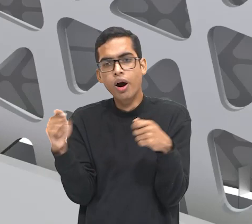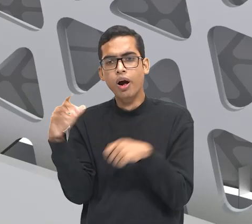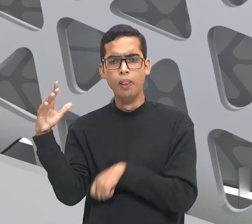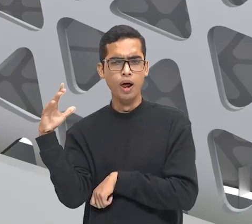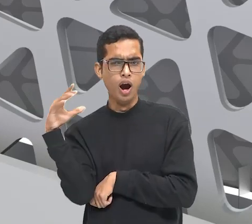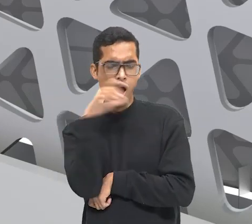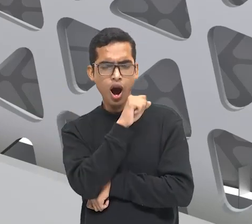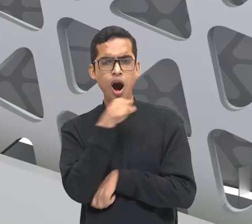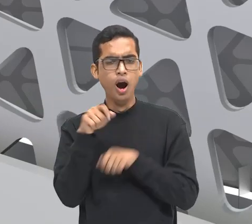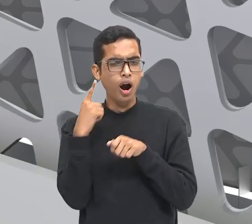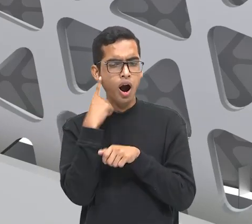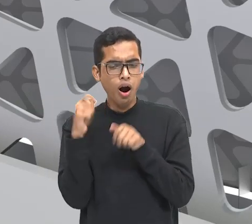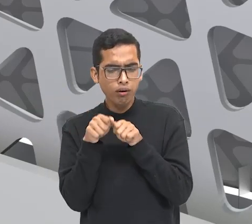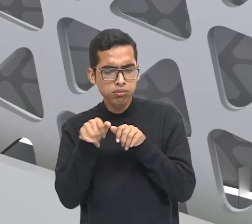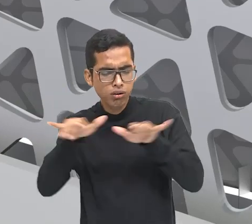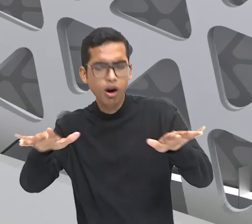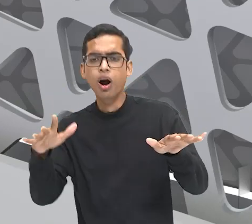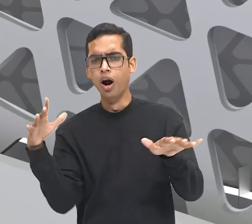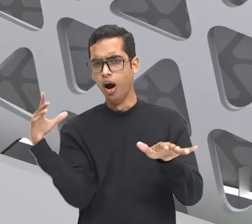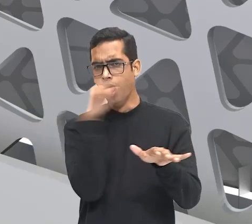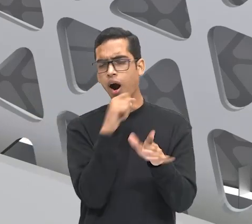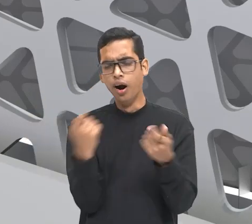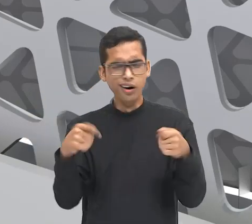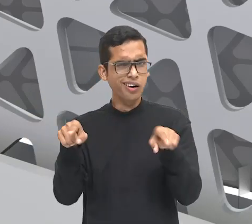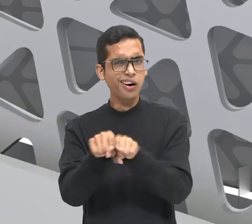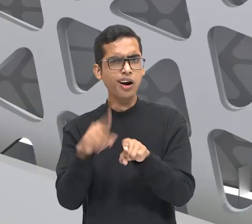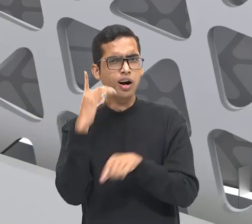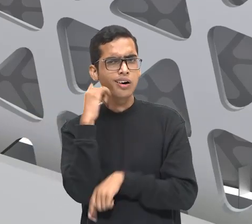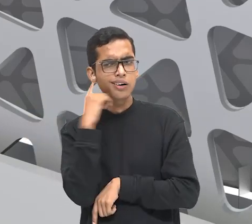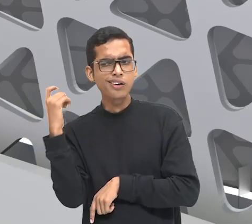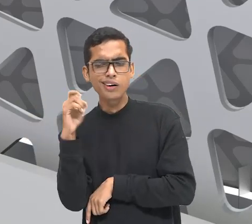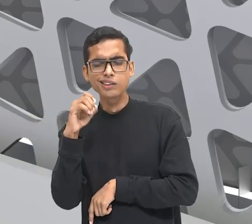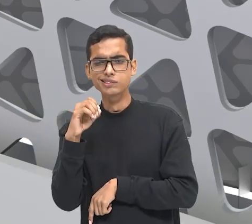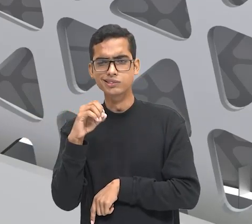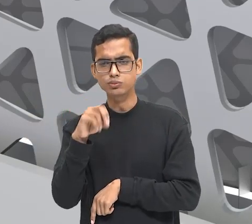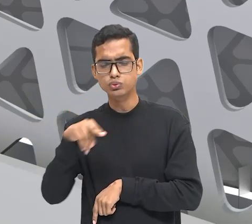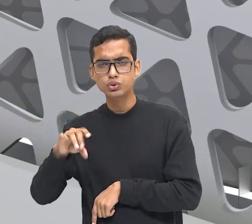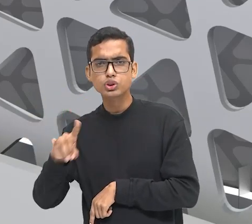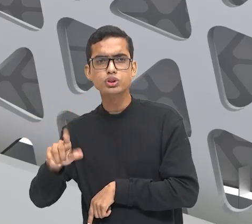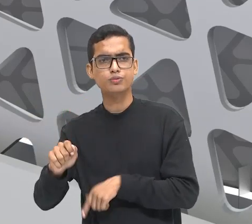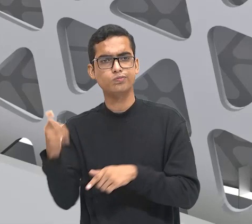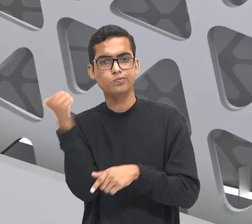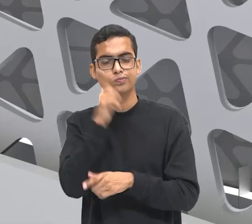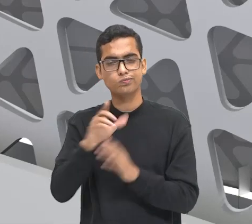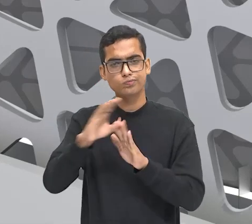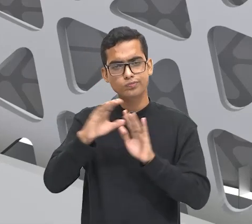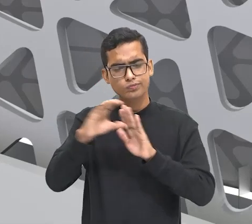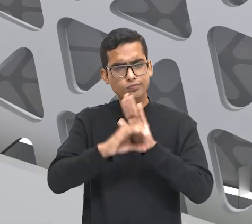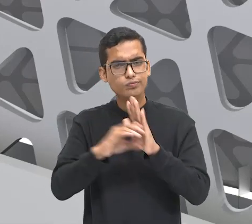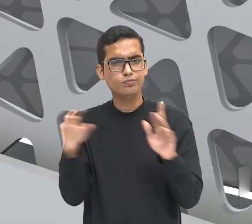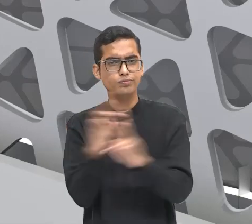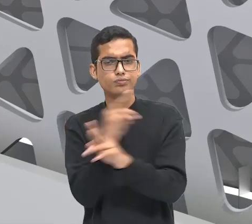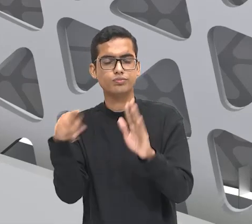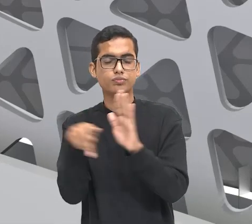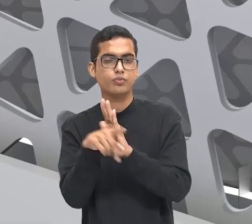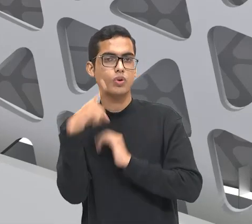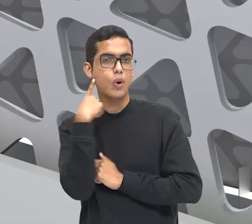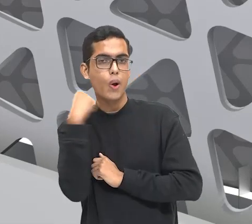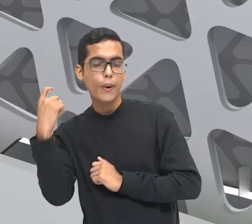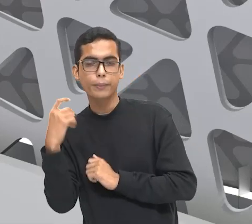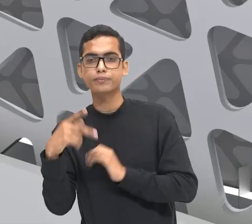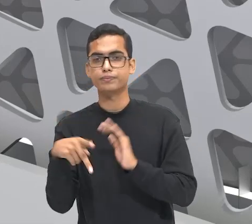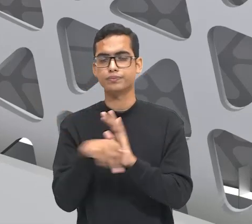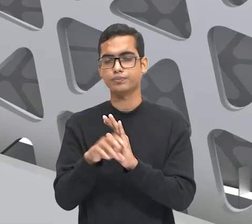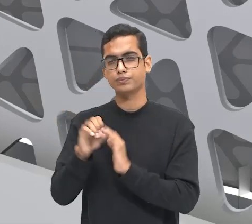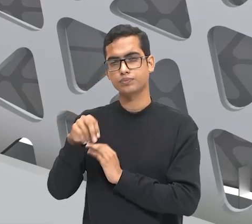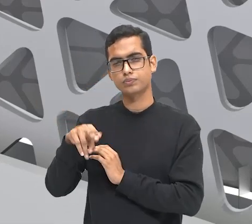né? A onda vai se propagar também no ar, como vocês já puderam observar e estudar alguns conceitos relacionados com o som, né, e com a onda.